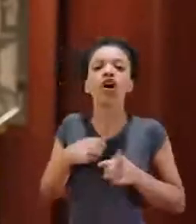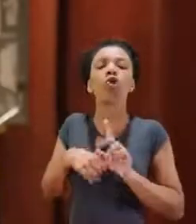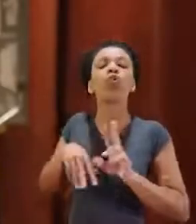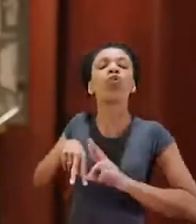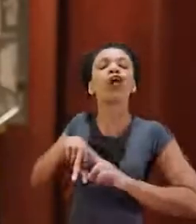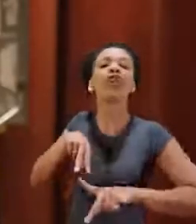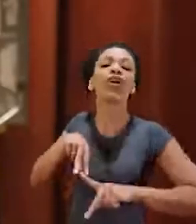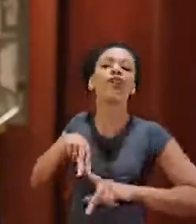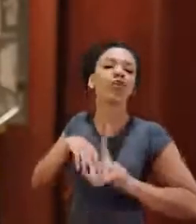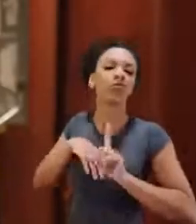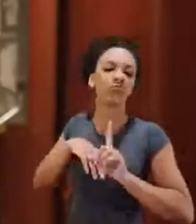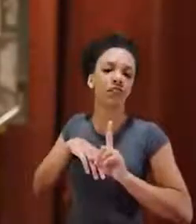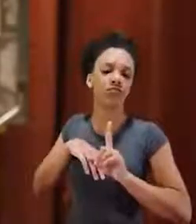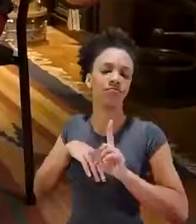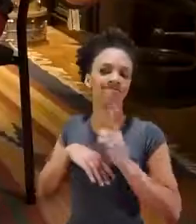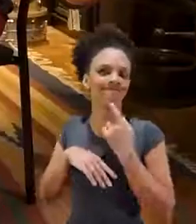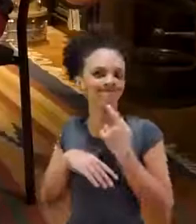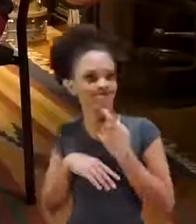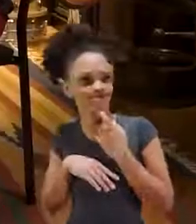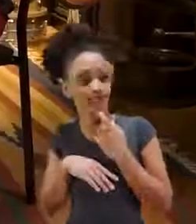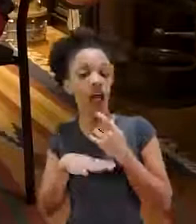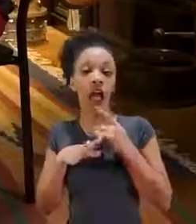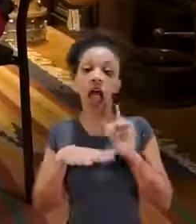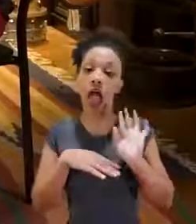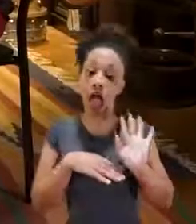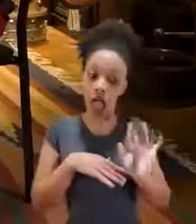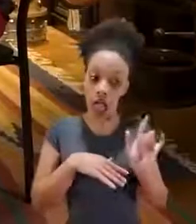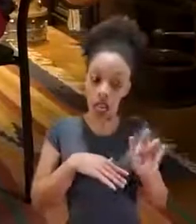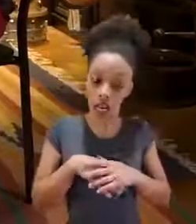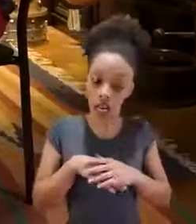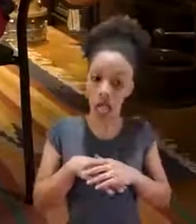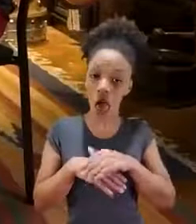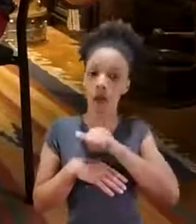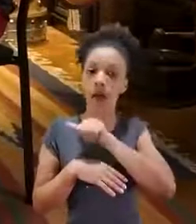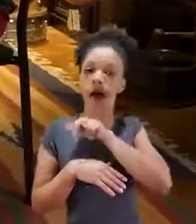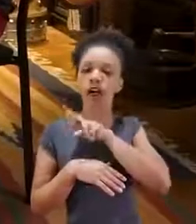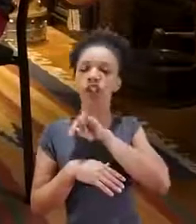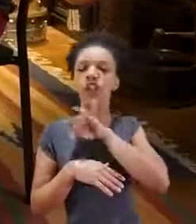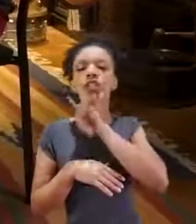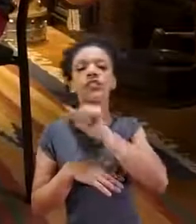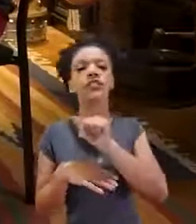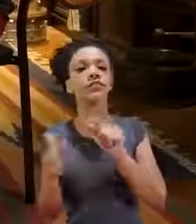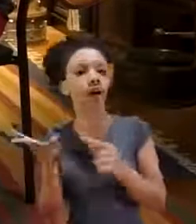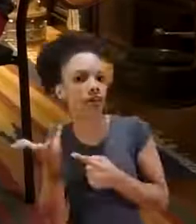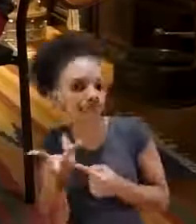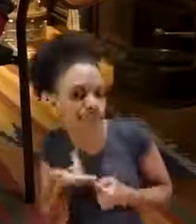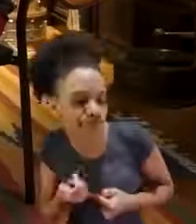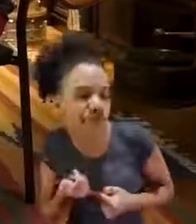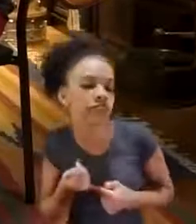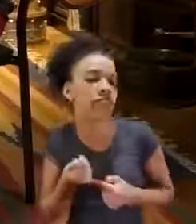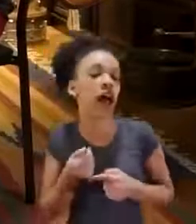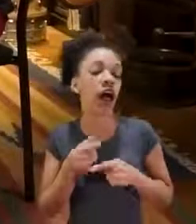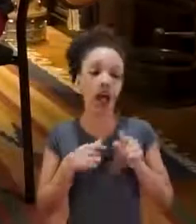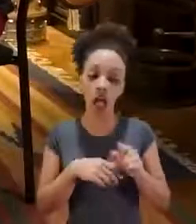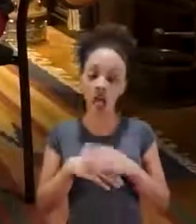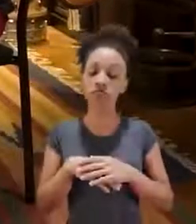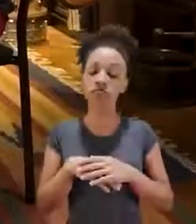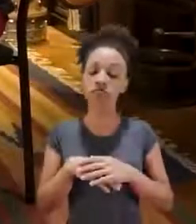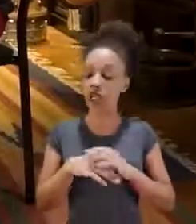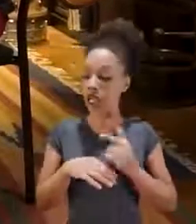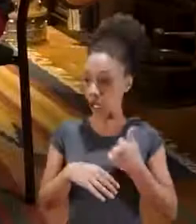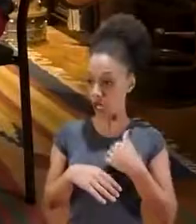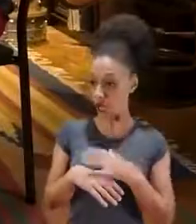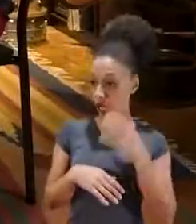não é um gênero tem entendeu então tipo. Aqui eu tenho uma artista Eu sou uma mulher Sims e eu quero ser drag queen pode